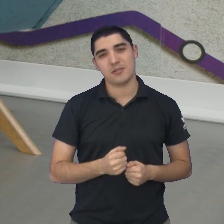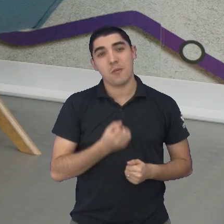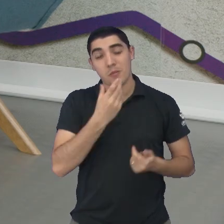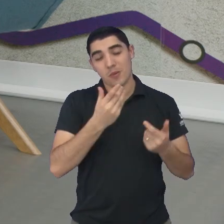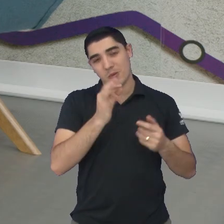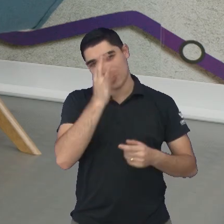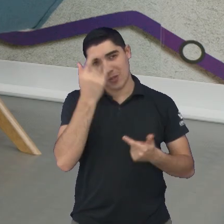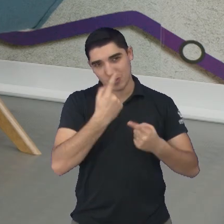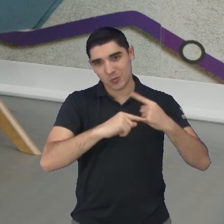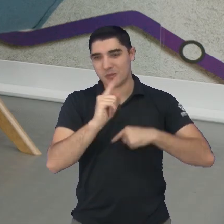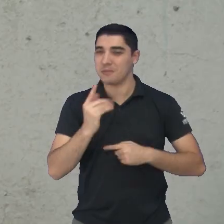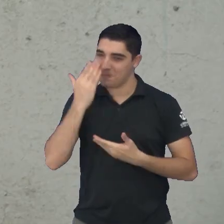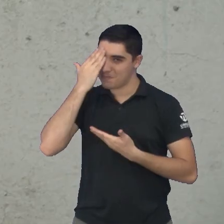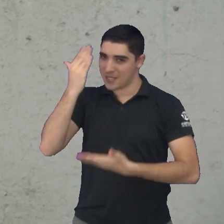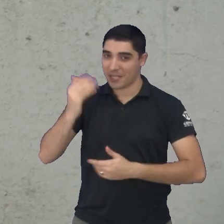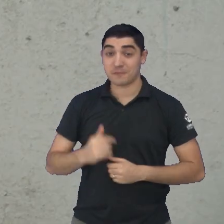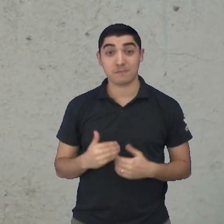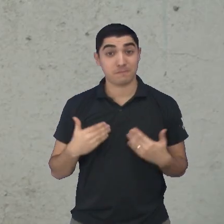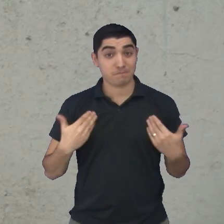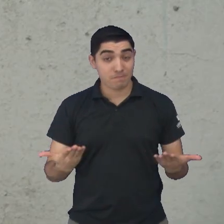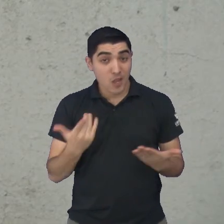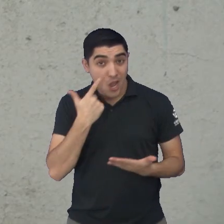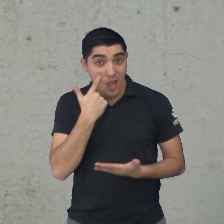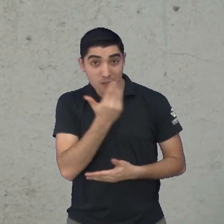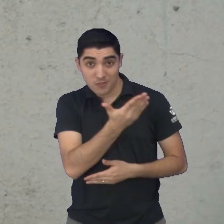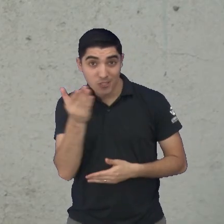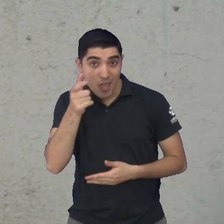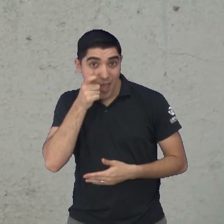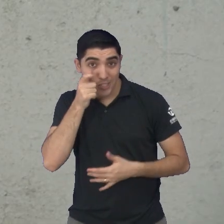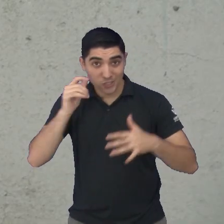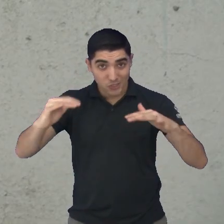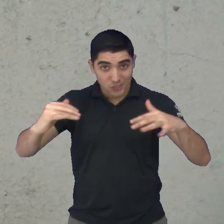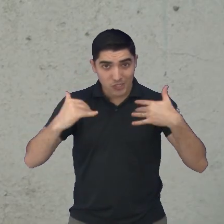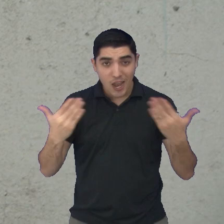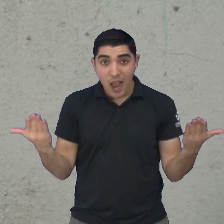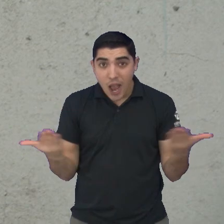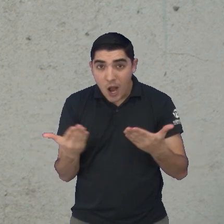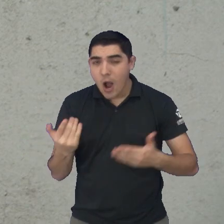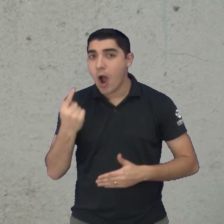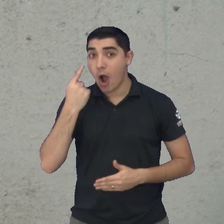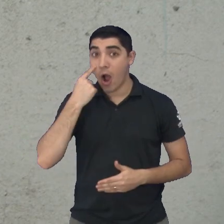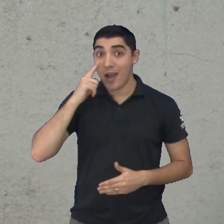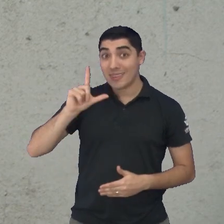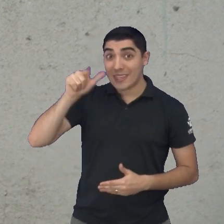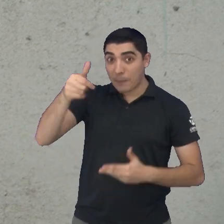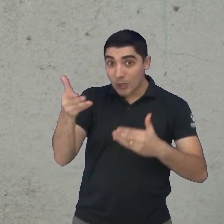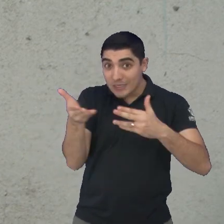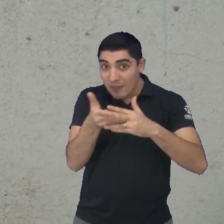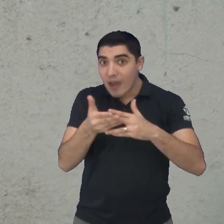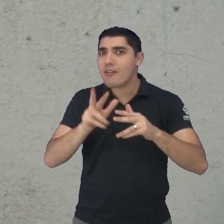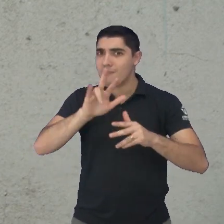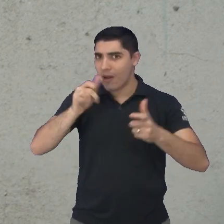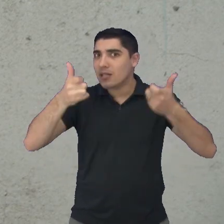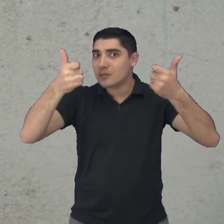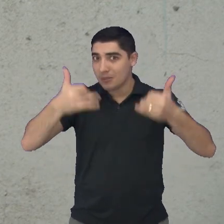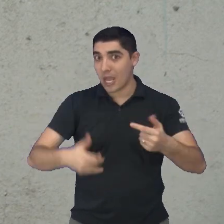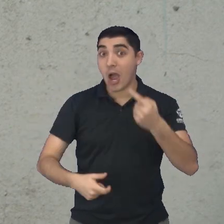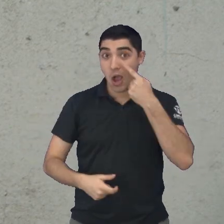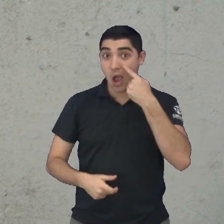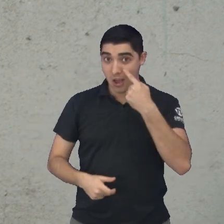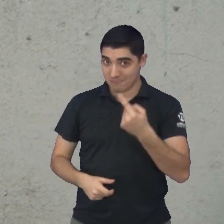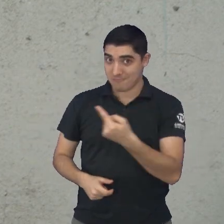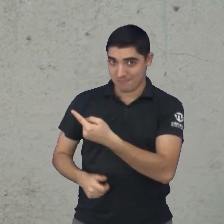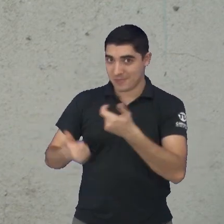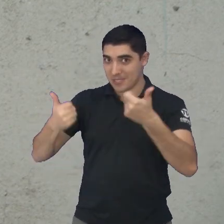Muito obrigado. Obrigada. Ó, gente, você que está nos assistindo, dá uma olhada no que você vai ver ainda no próximo bloco aqui do